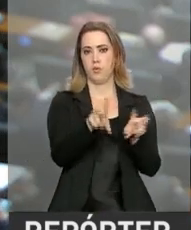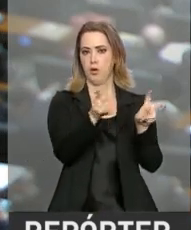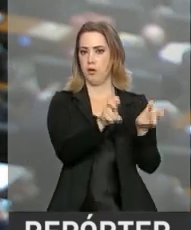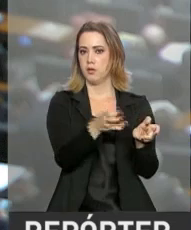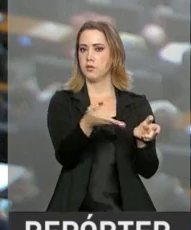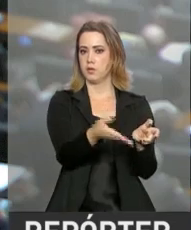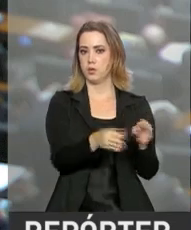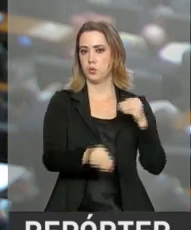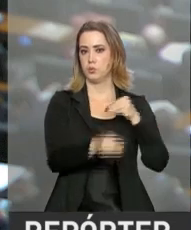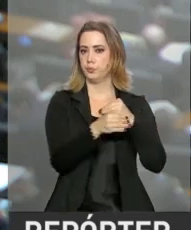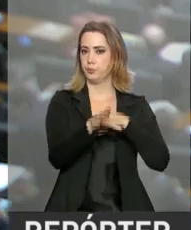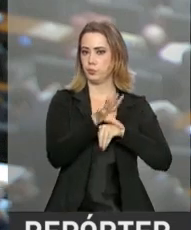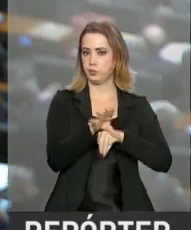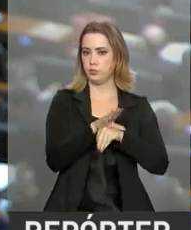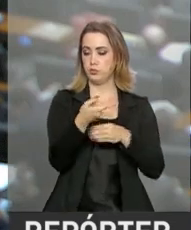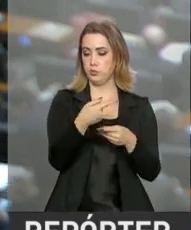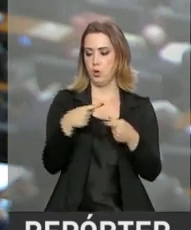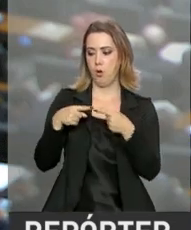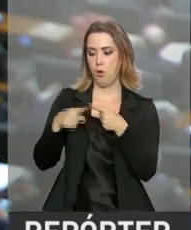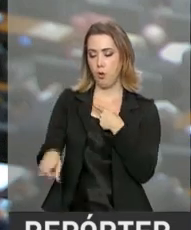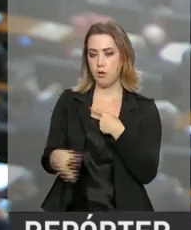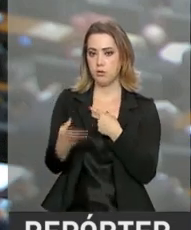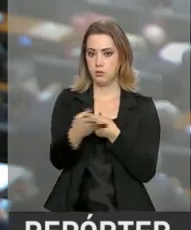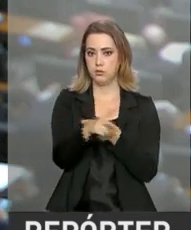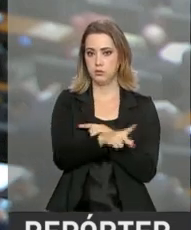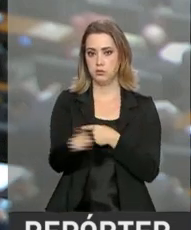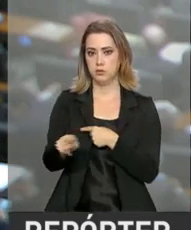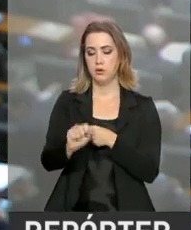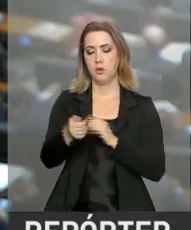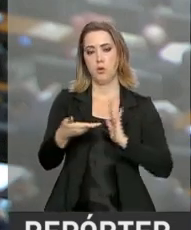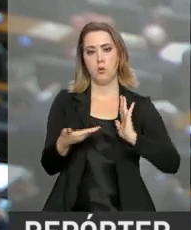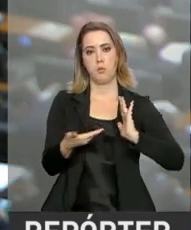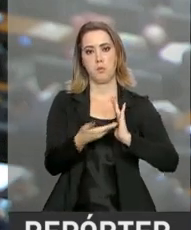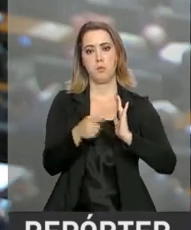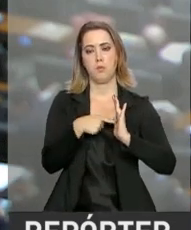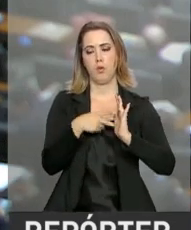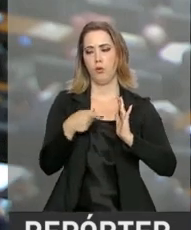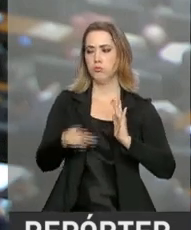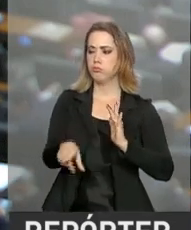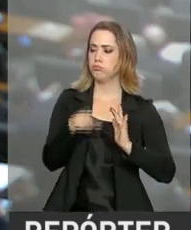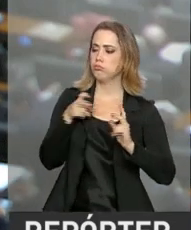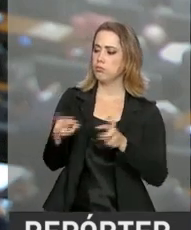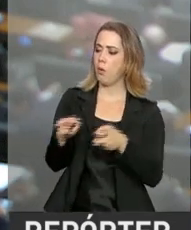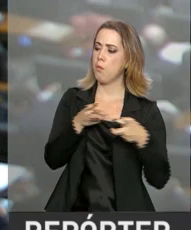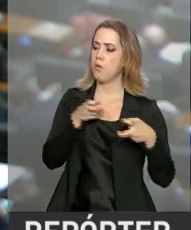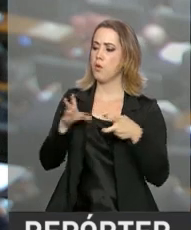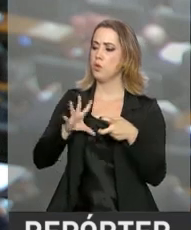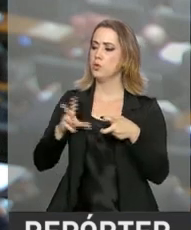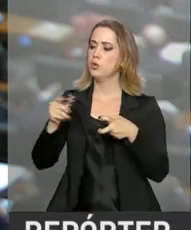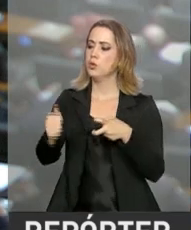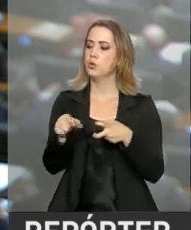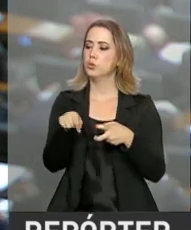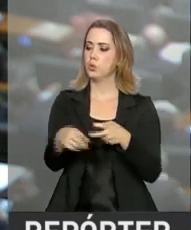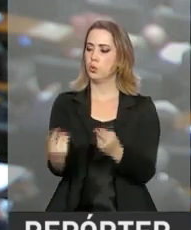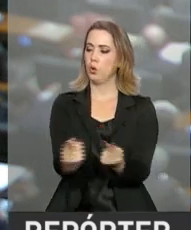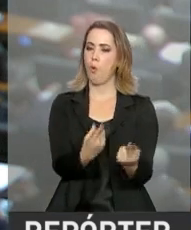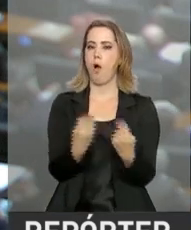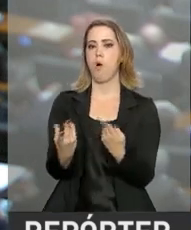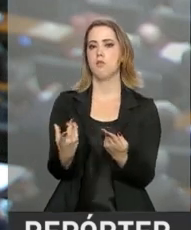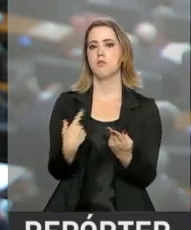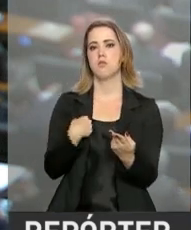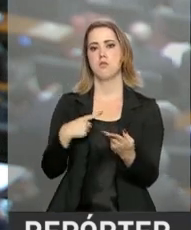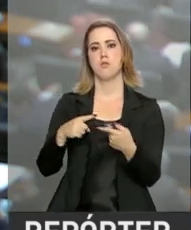esta rejeição, o presidente da Câmara dos Deputados, Rodrigo Maia, considerou que todos os requerimentos que tivessem este mesmo